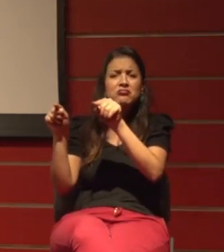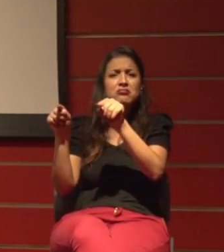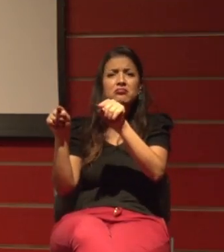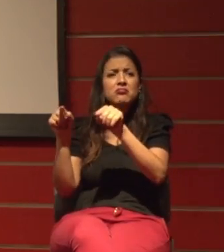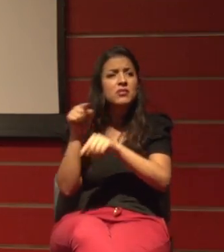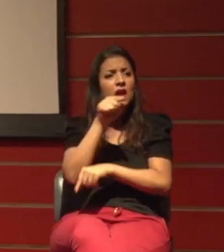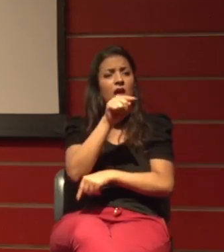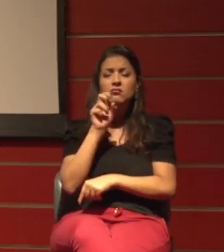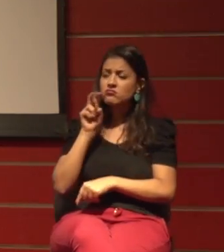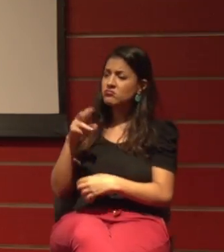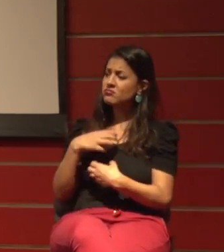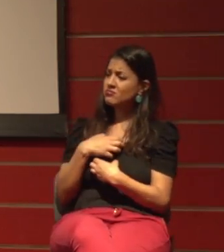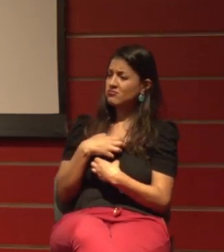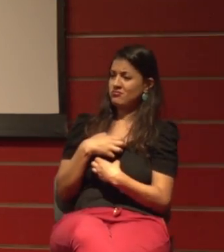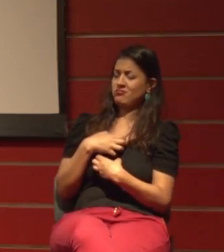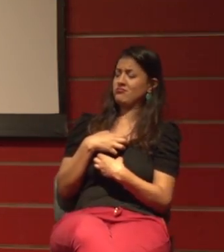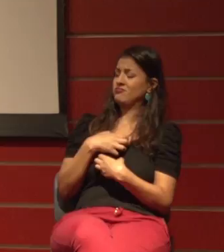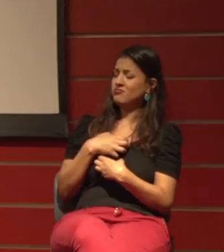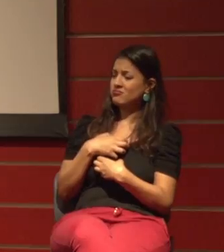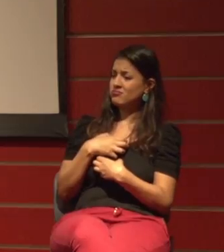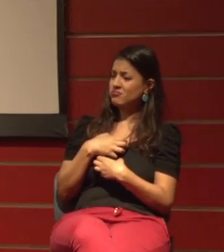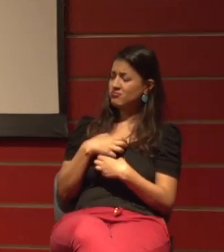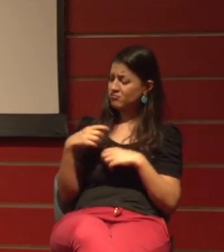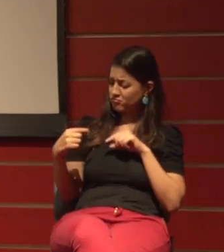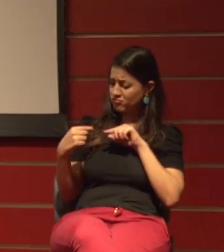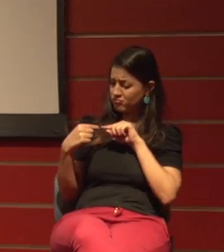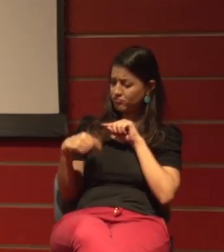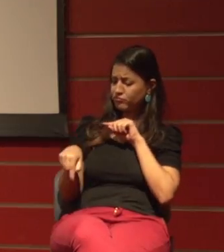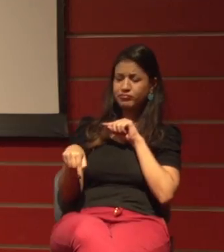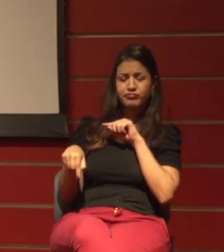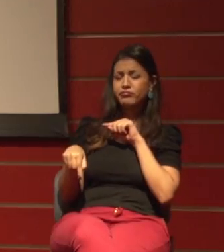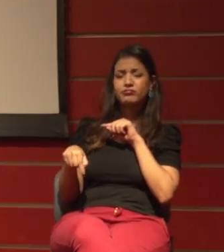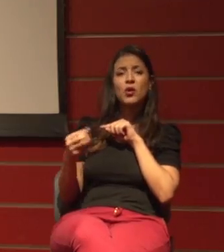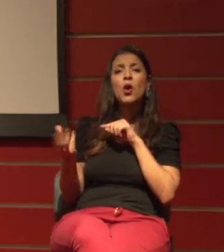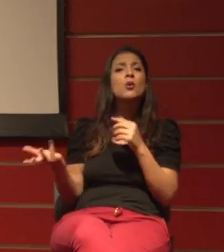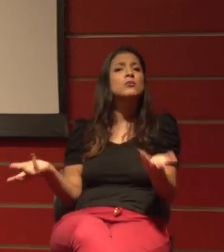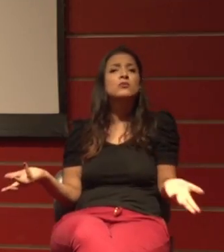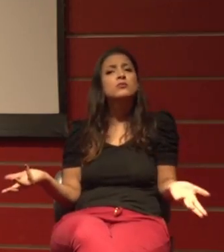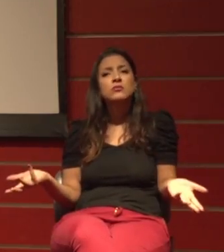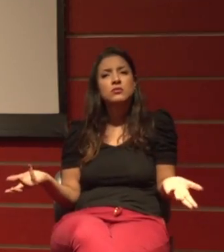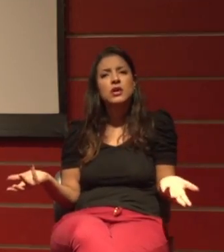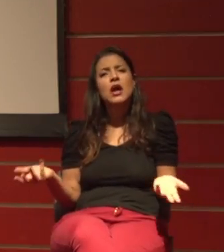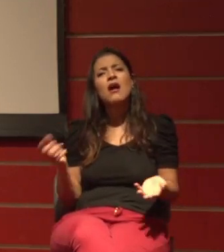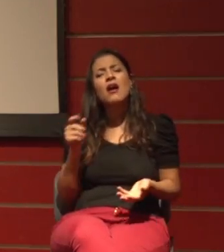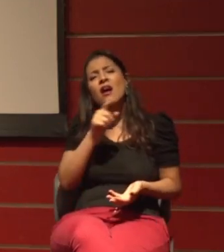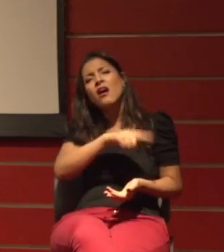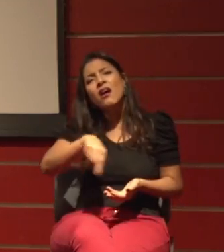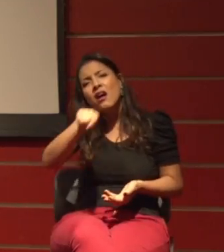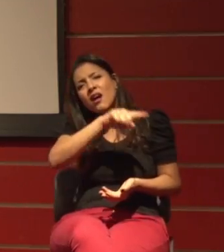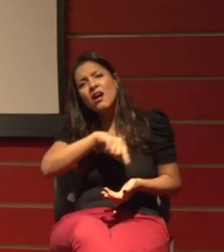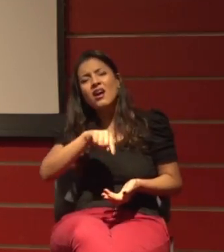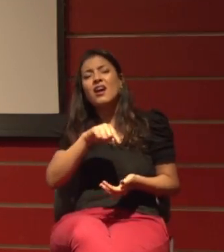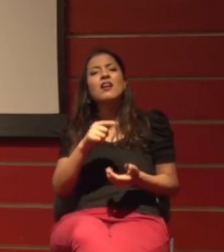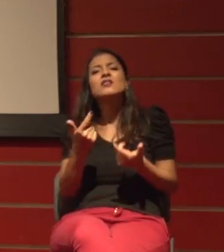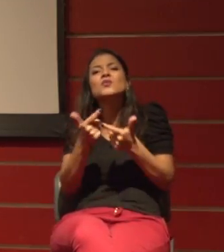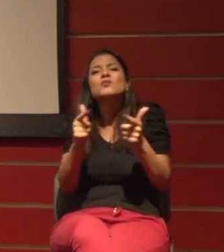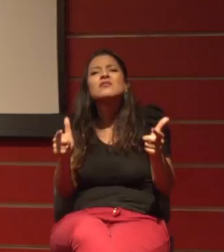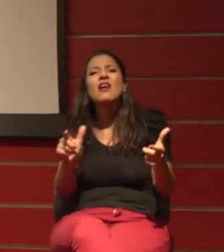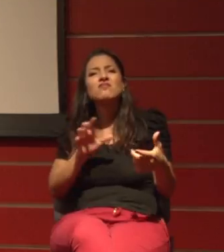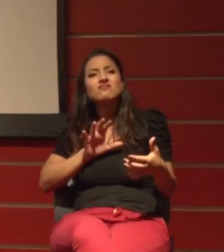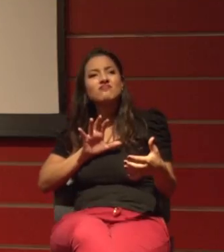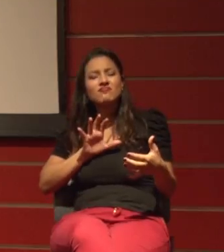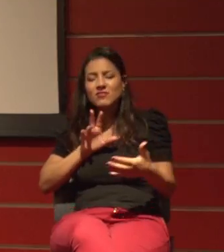né se elas não se reconhecem nesses personagens se elas não eh se não cria ali uma